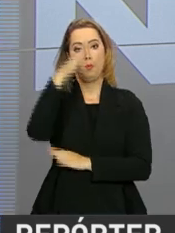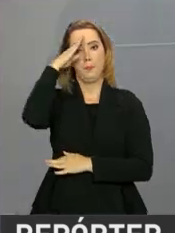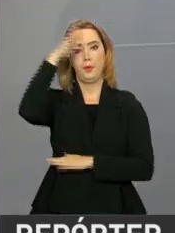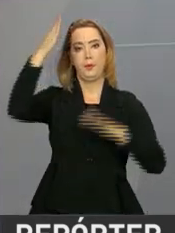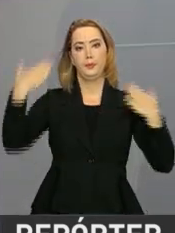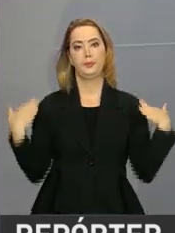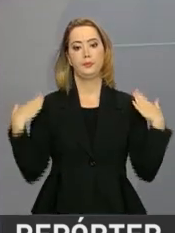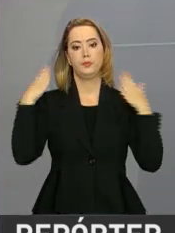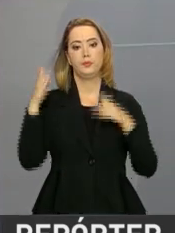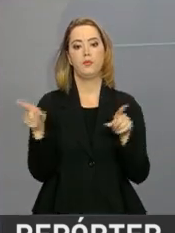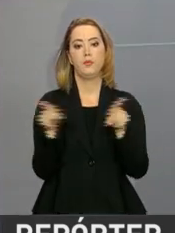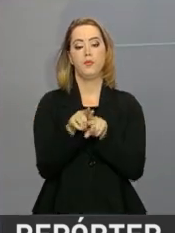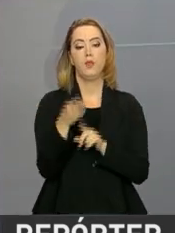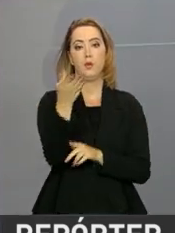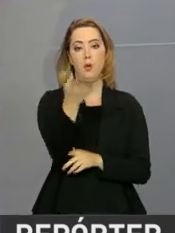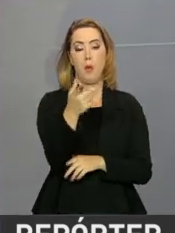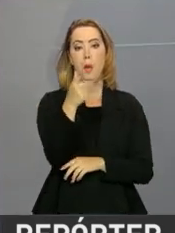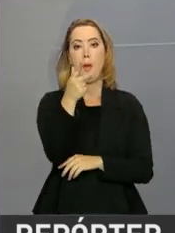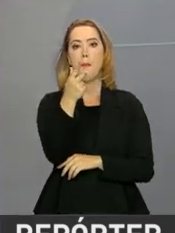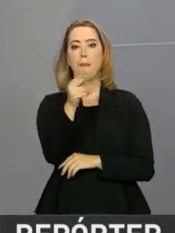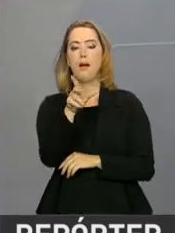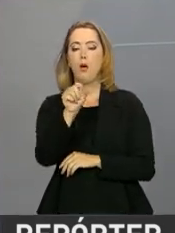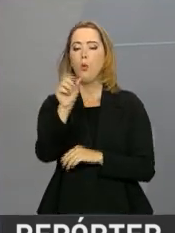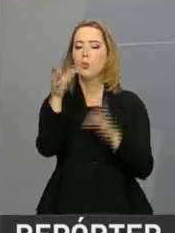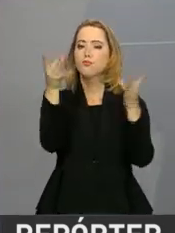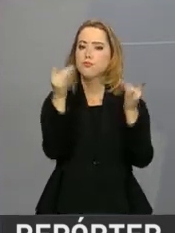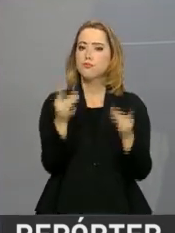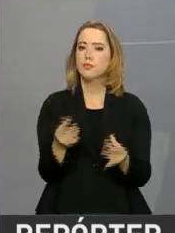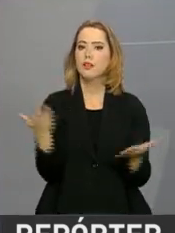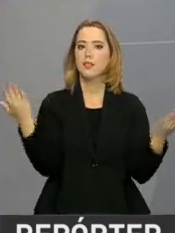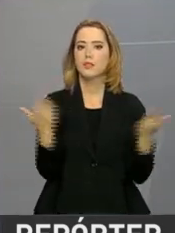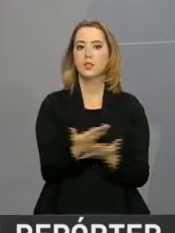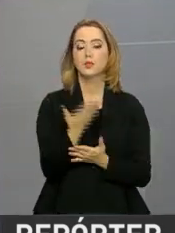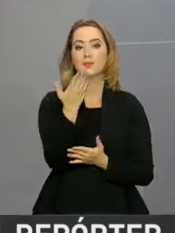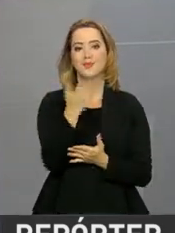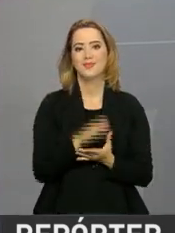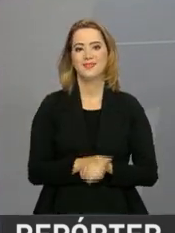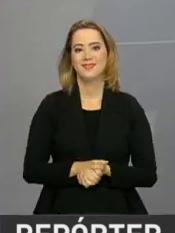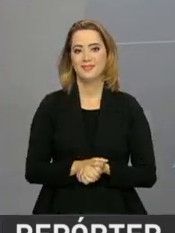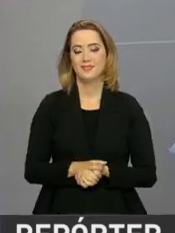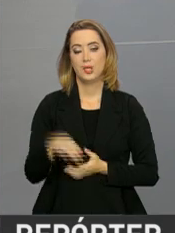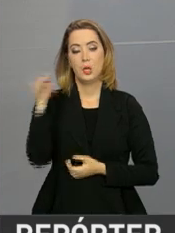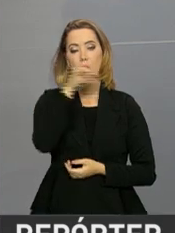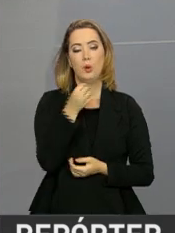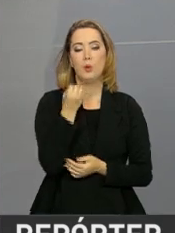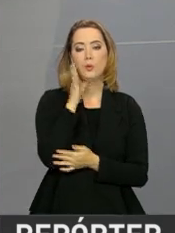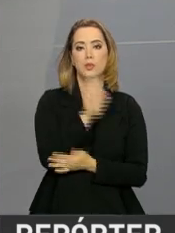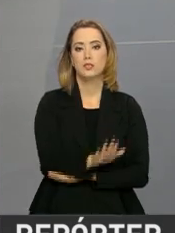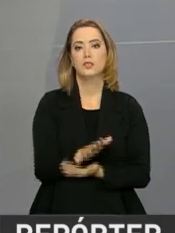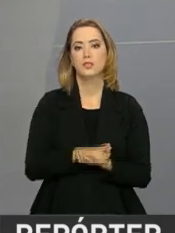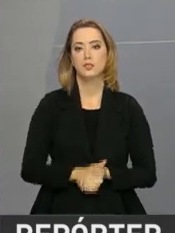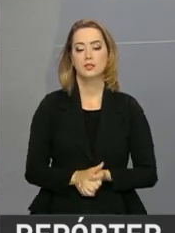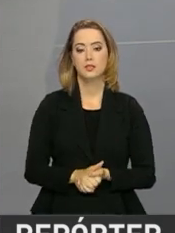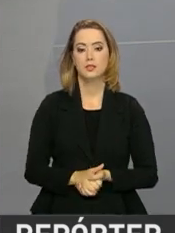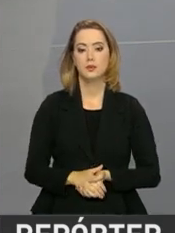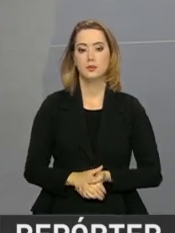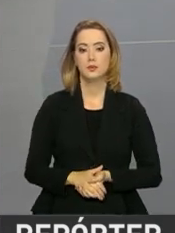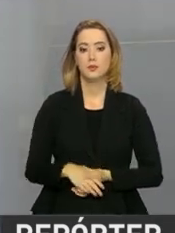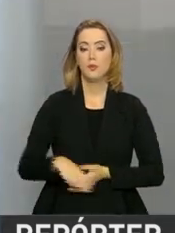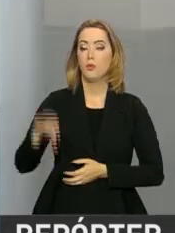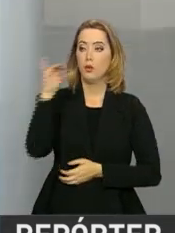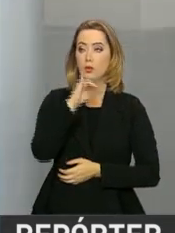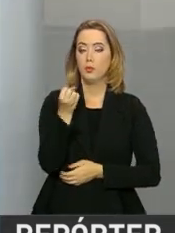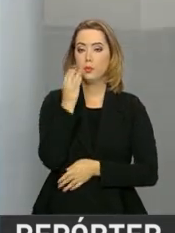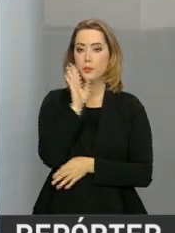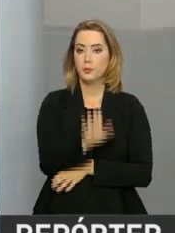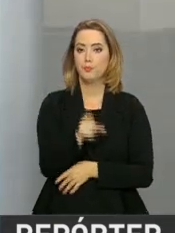dos dois países. E o repórter Paulo La Sálvia traz as informações ao vivo para a gente. Olá, Paulo, boa tarde. Boa tarde, Zé